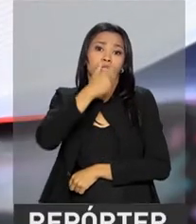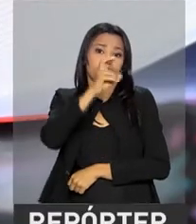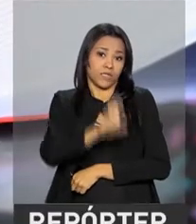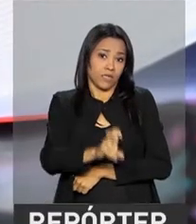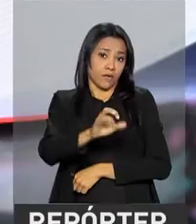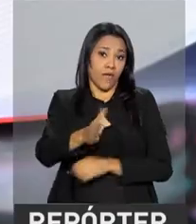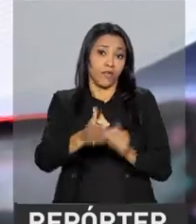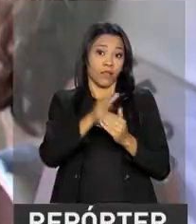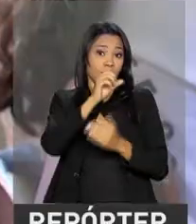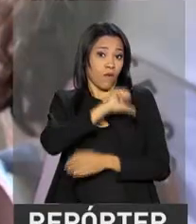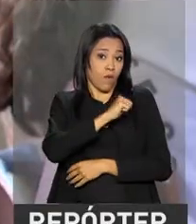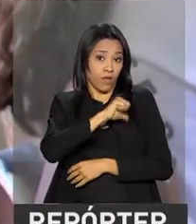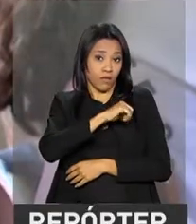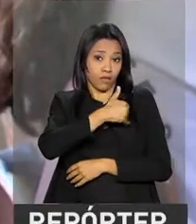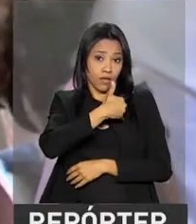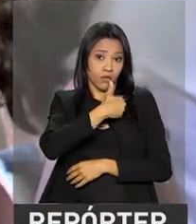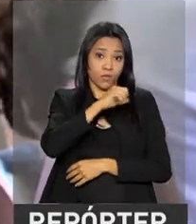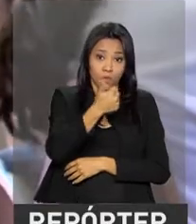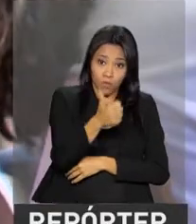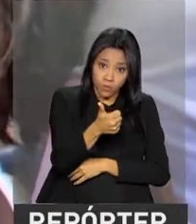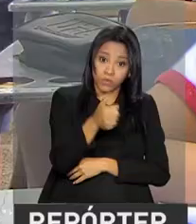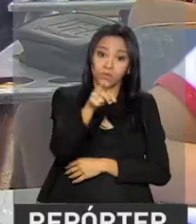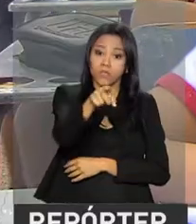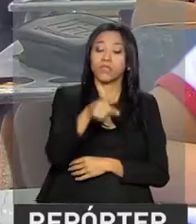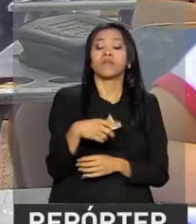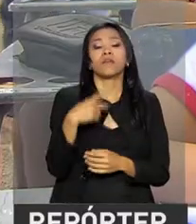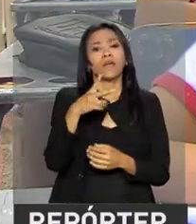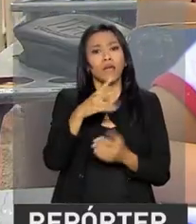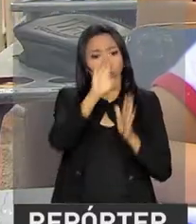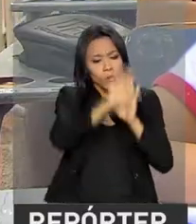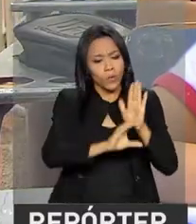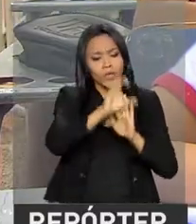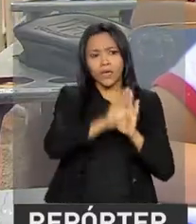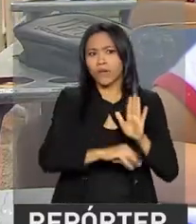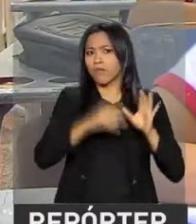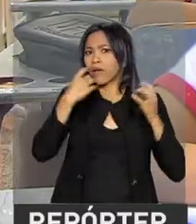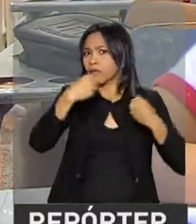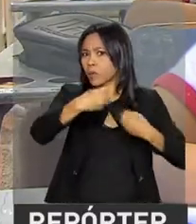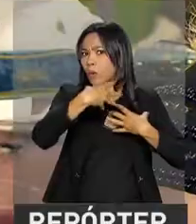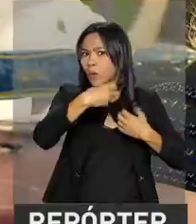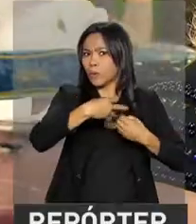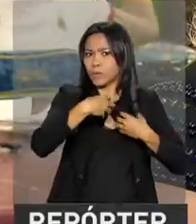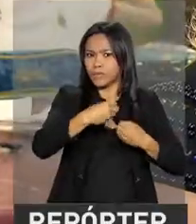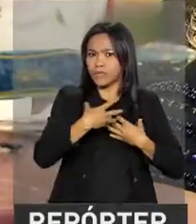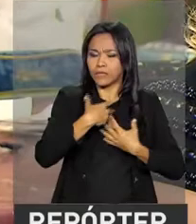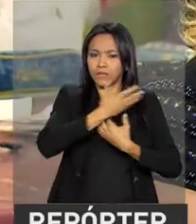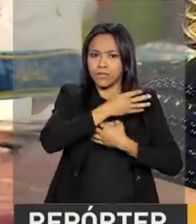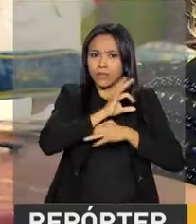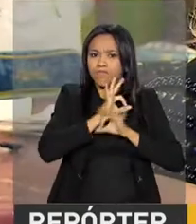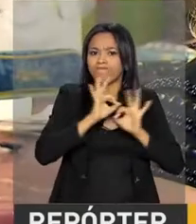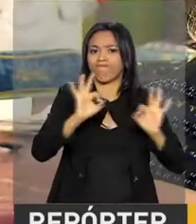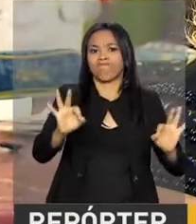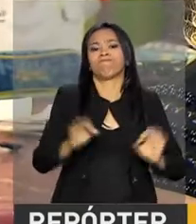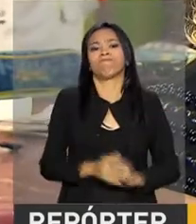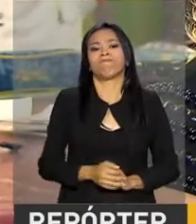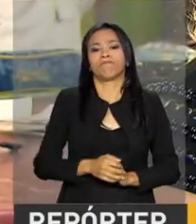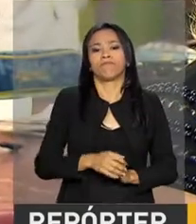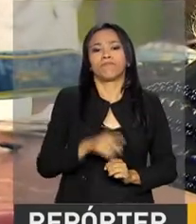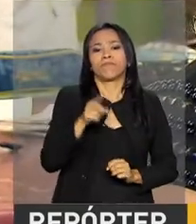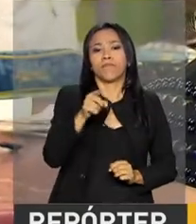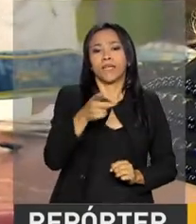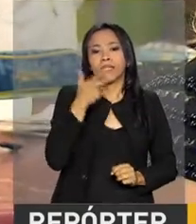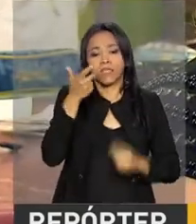implementação do documento que norteia o currículo escolar vai trazer mais qualidade ao ensino. A ideia é que a gente discuta o que